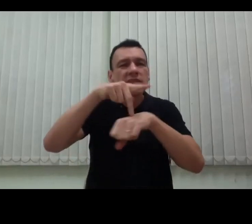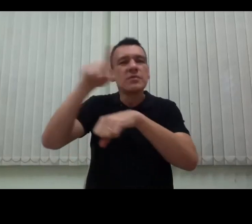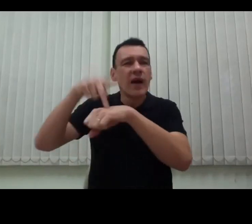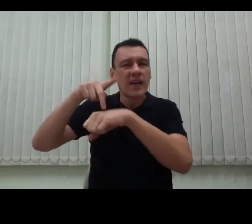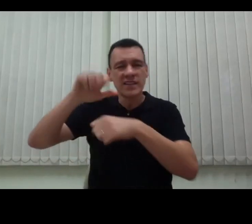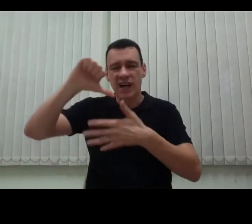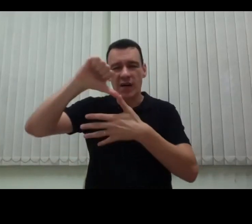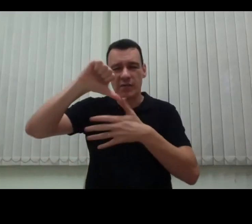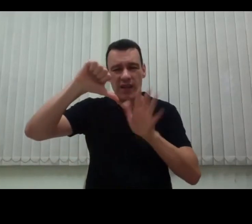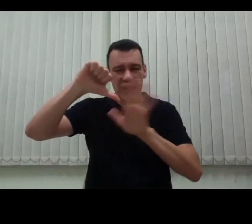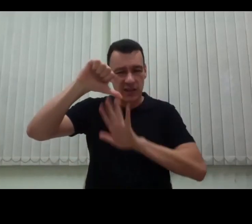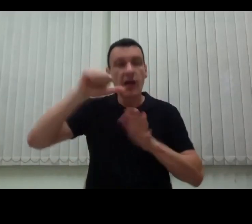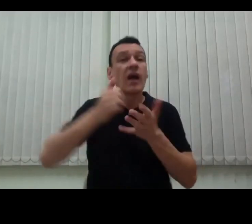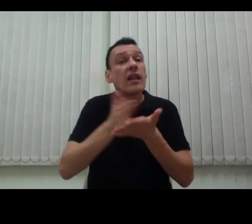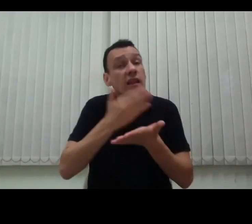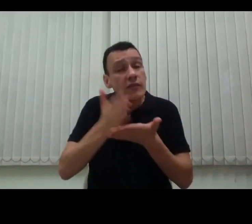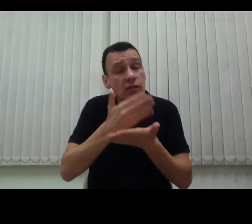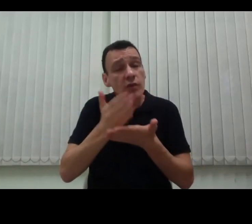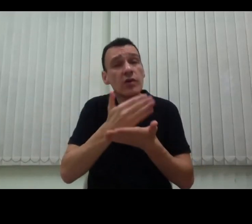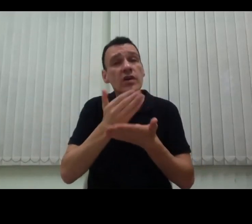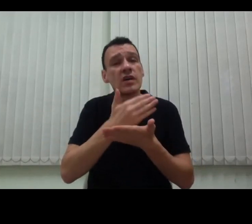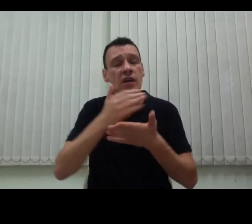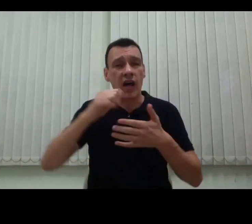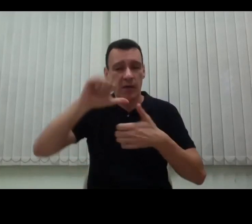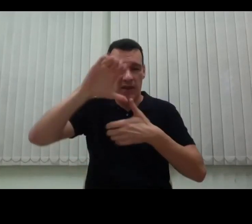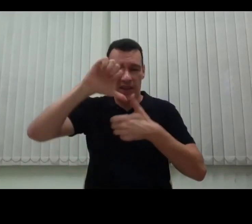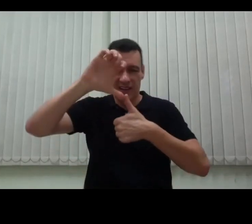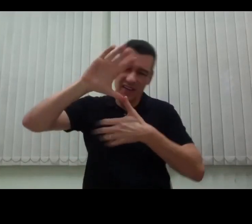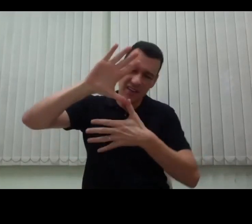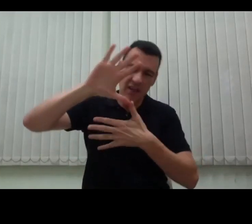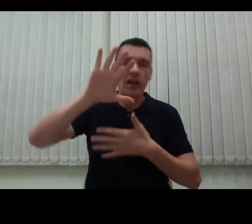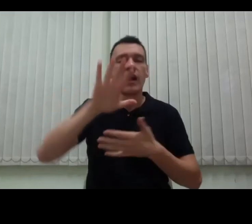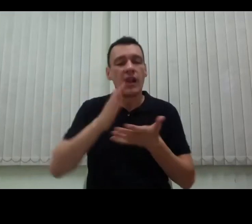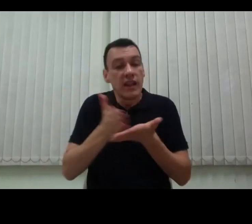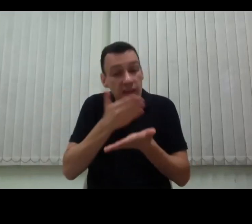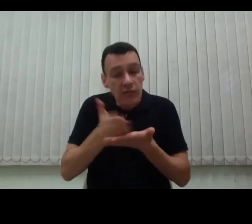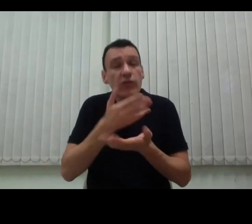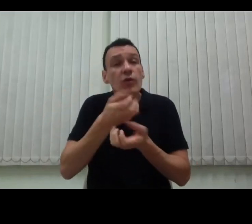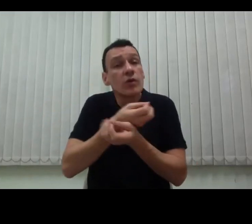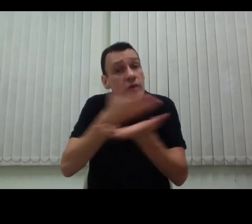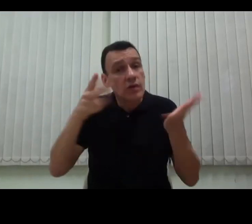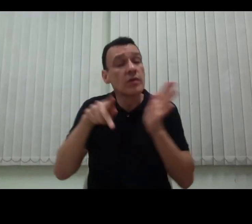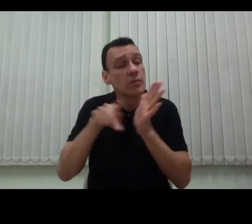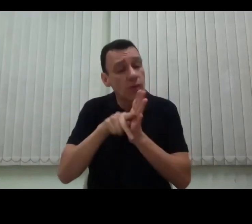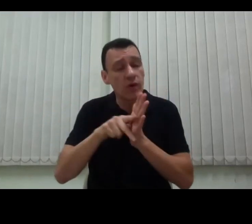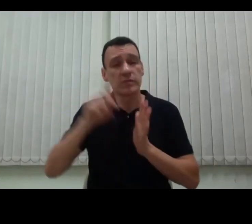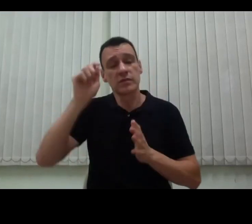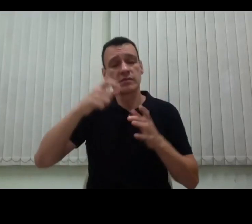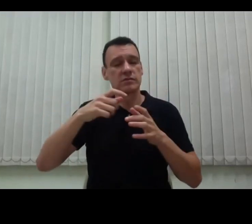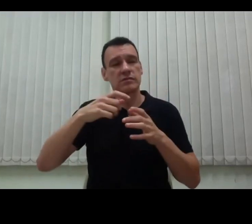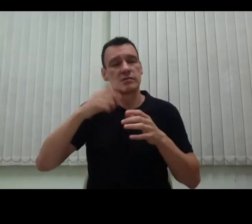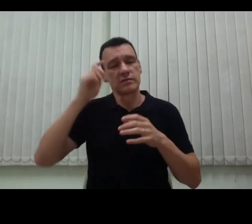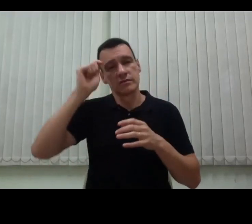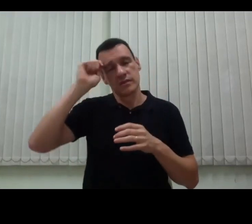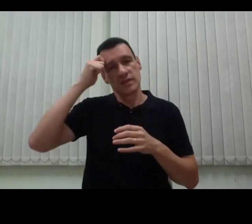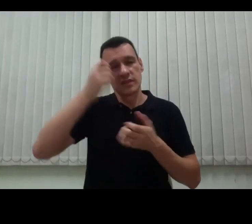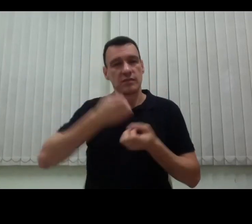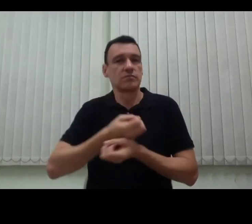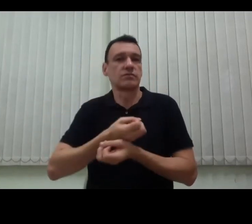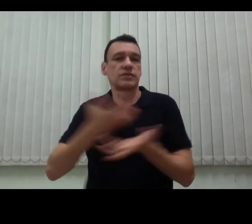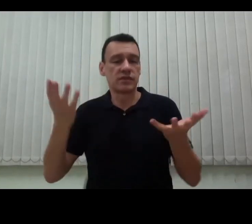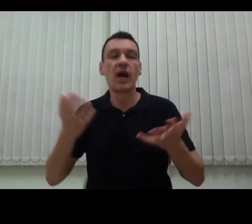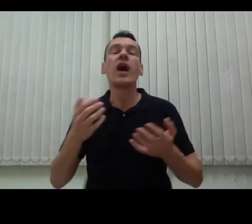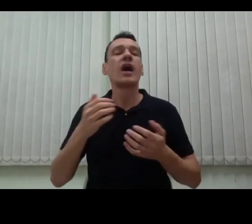no Brasil, ou melhor, nos países de língua portuguesa, para dizer que também defende a abolição, que a escravidão é